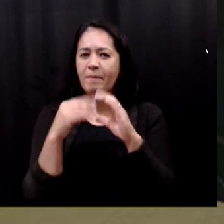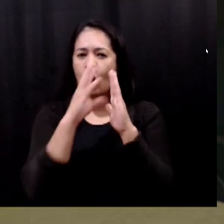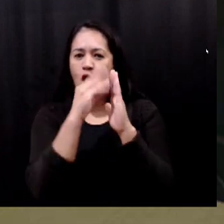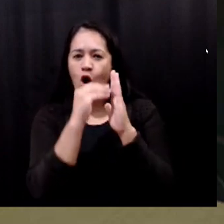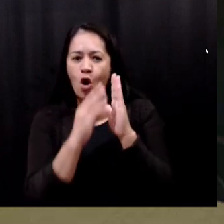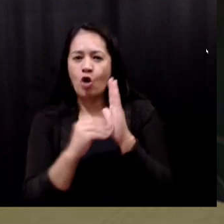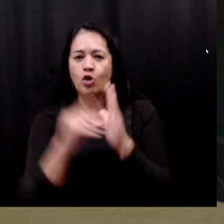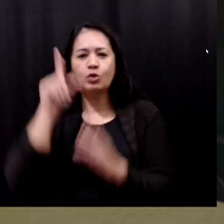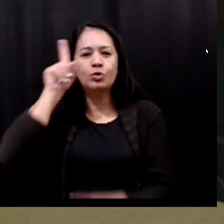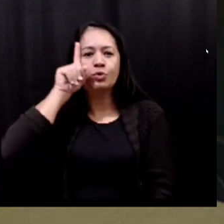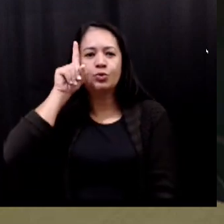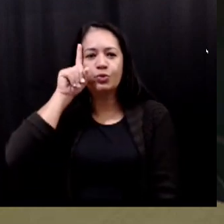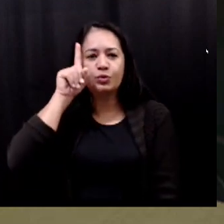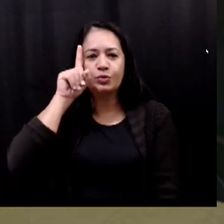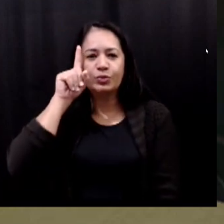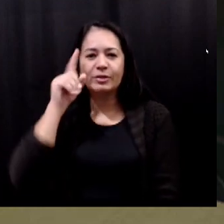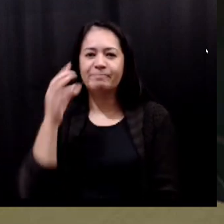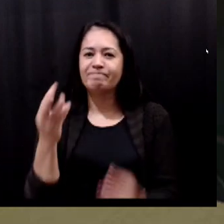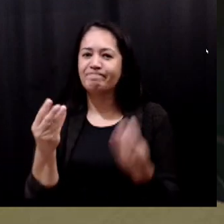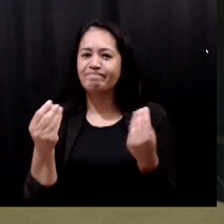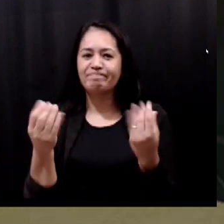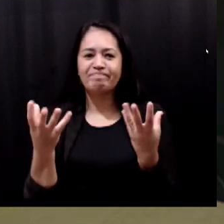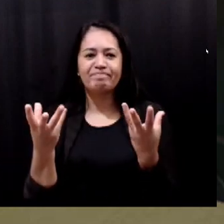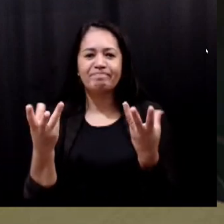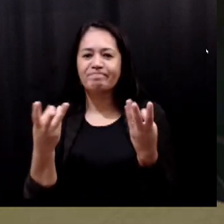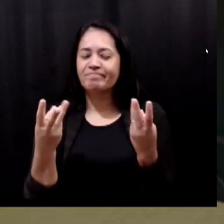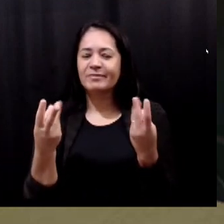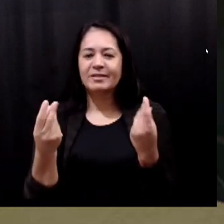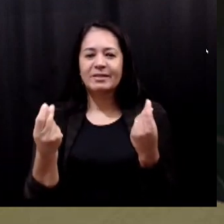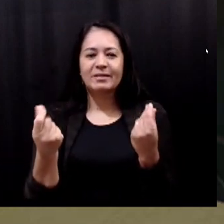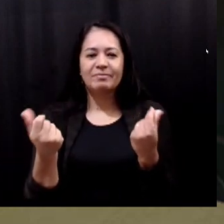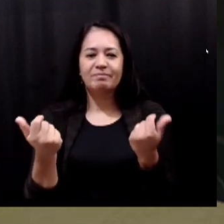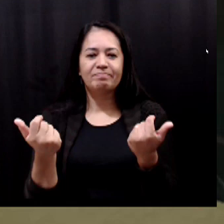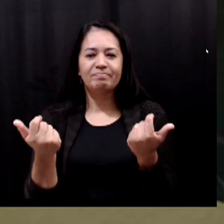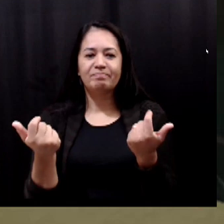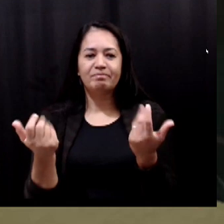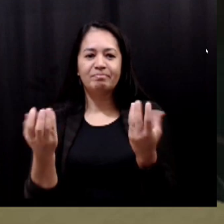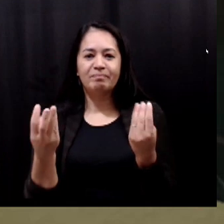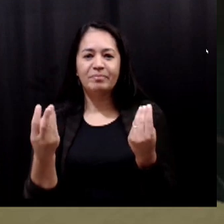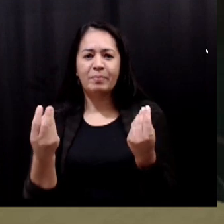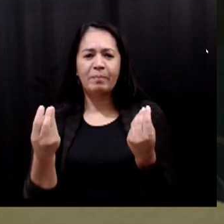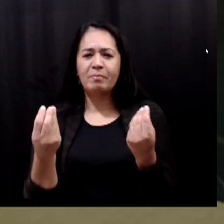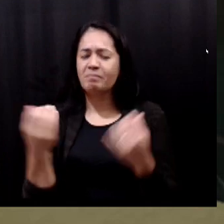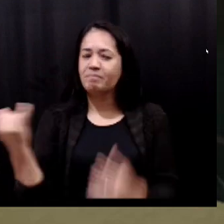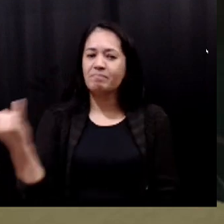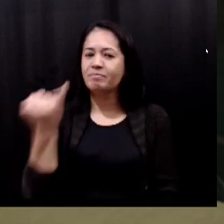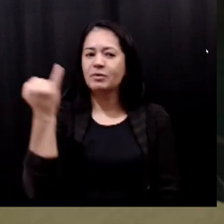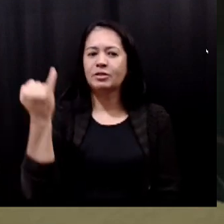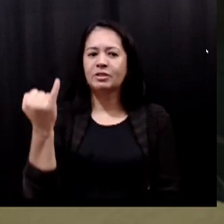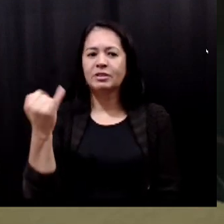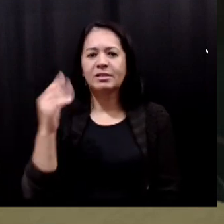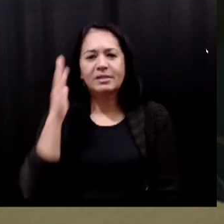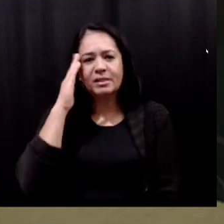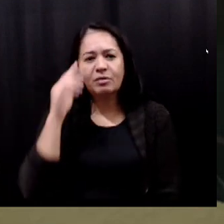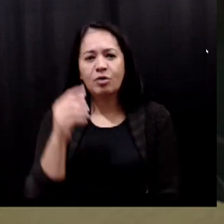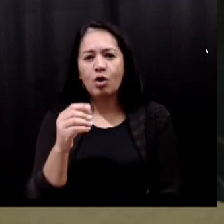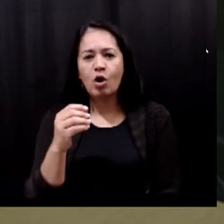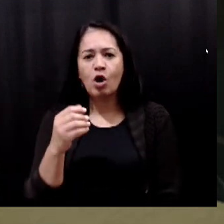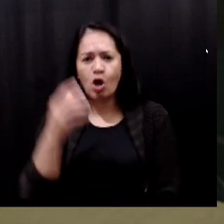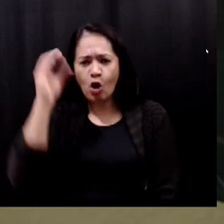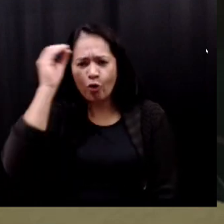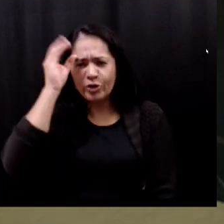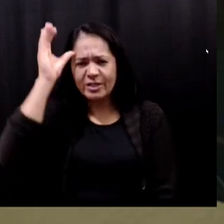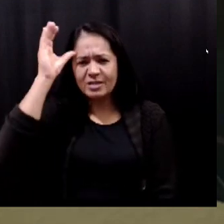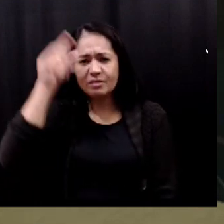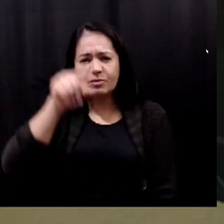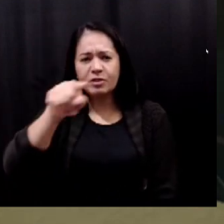e conteúdos, assim, que são primordiais, sabe? Assim, quando é coisa de conhecimento, sabe? Para você levar para a